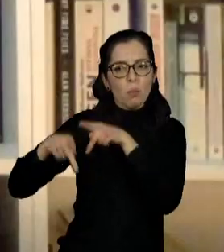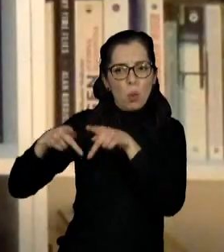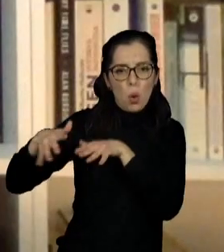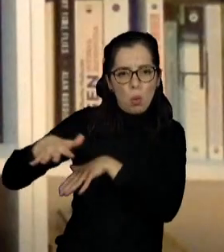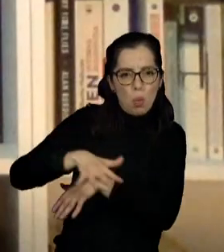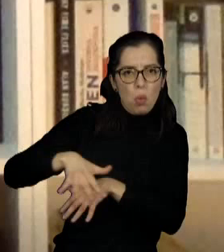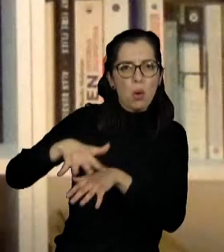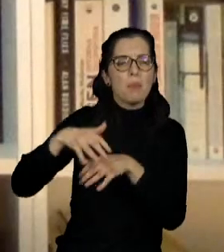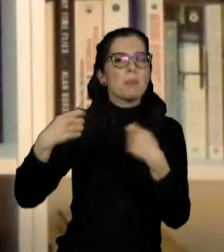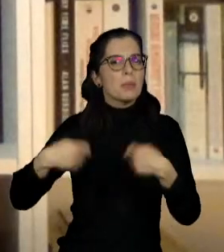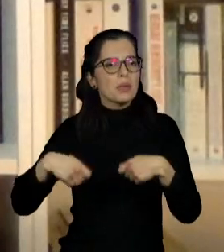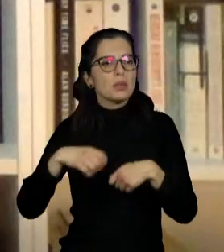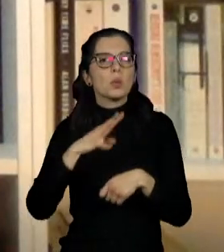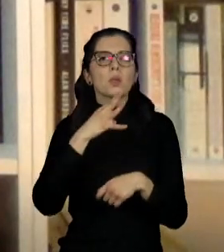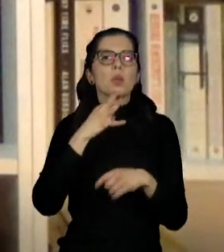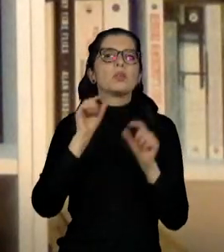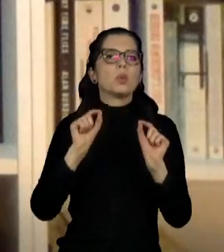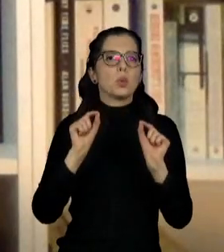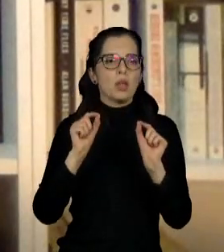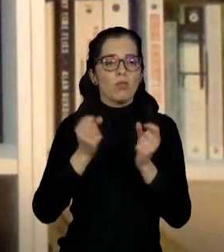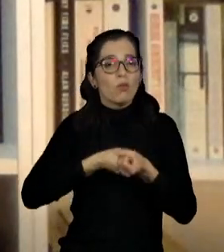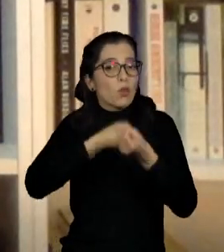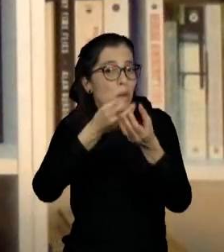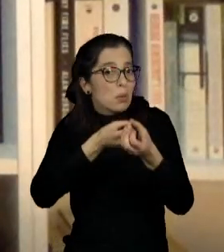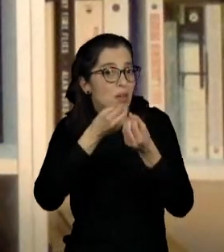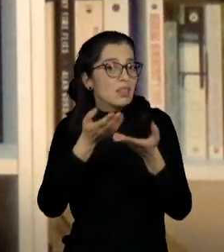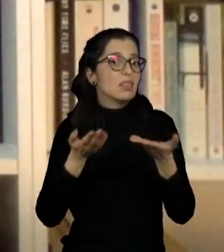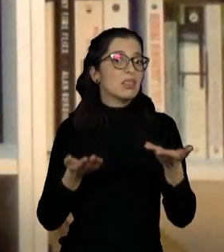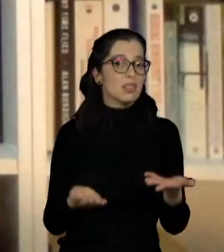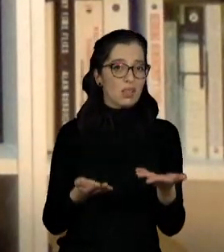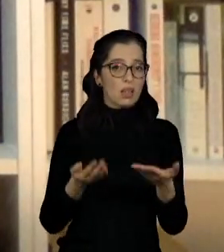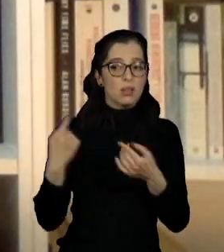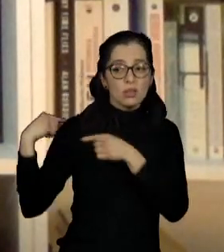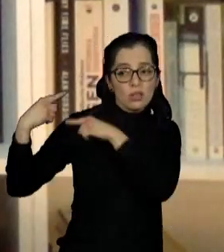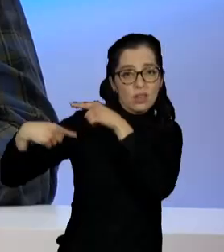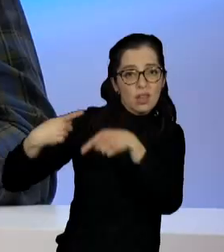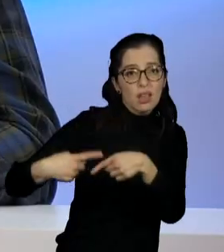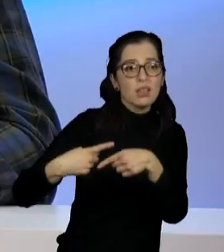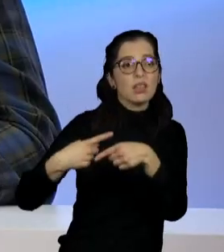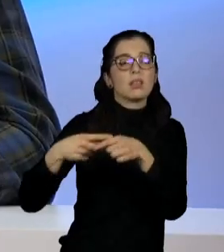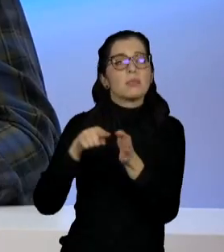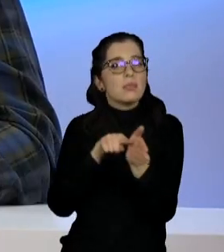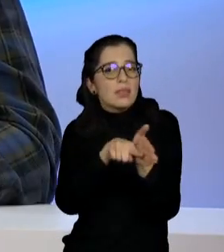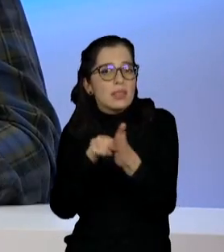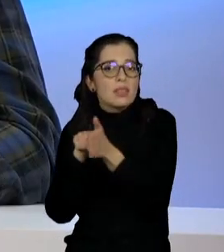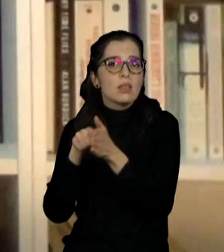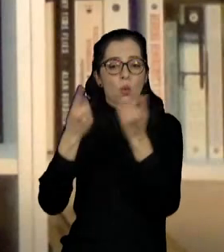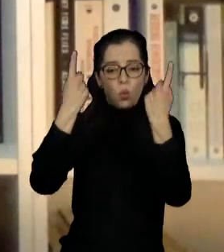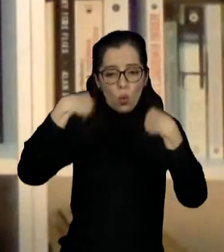indicação tenha acesso aos painéis, ao teste genético, ao aconselhamento?